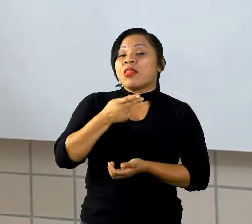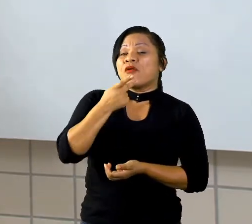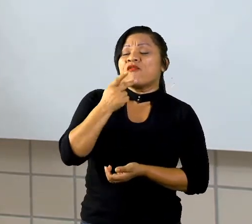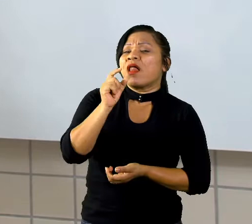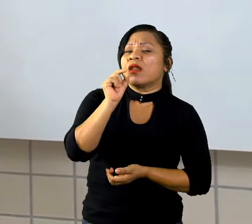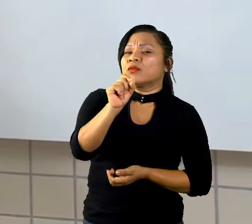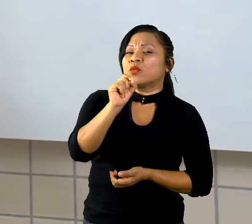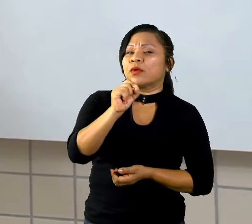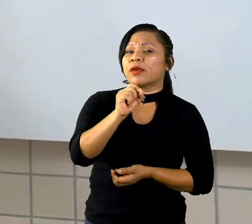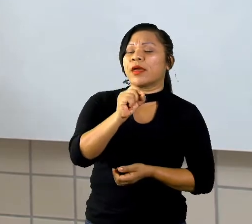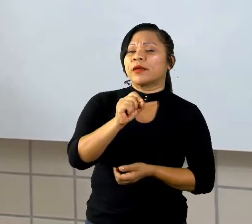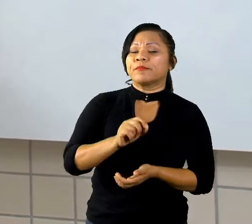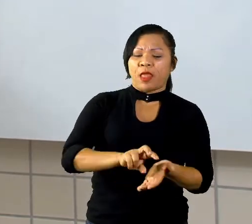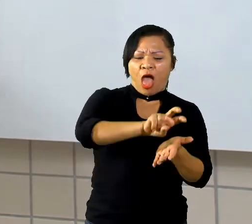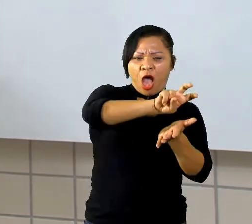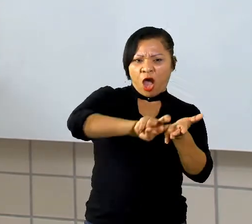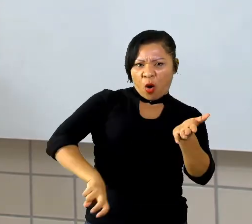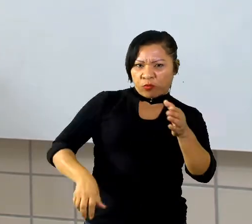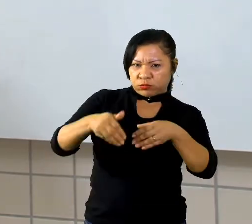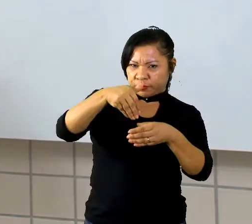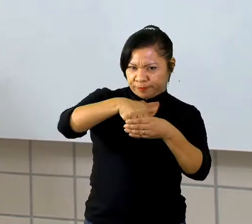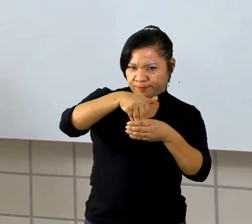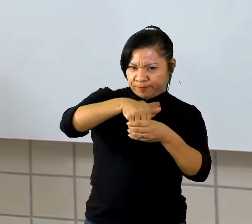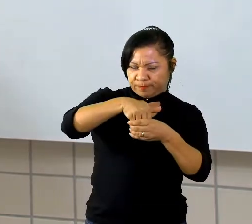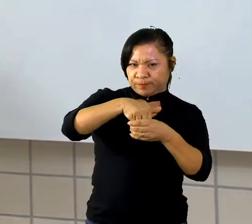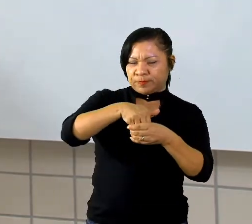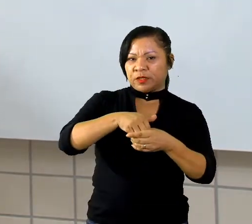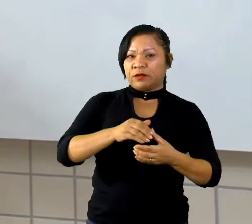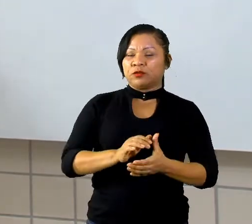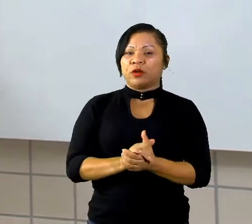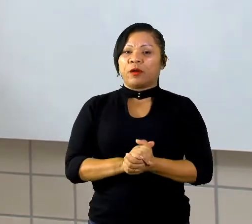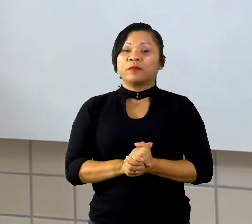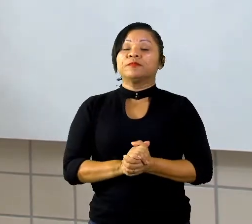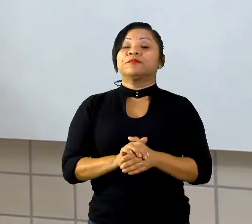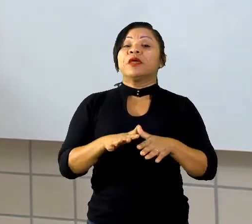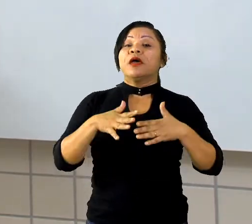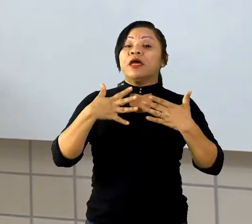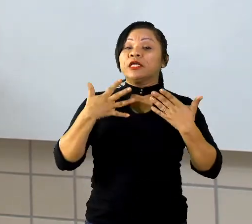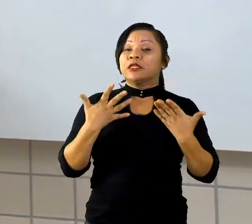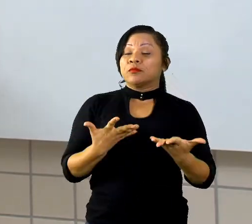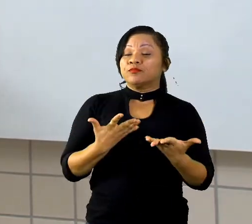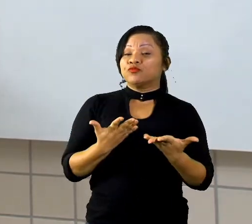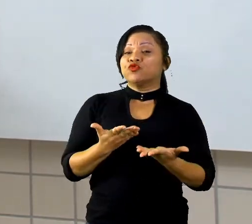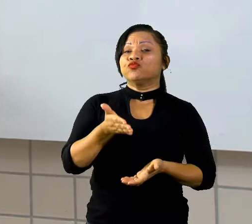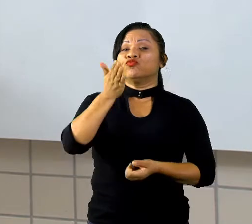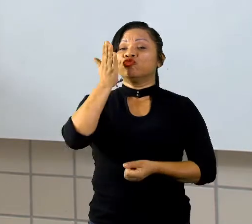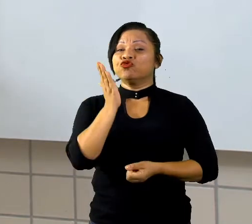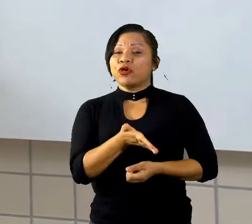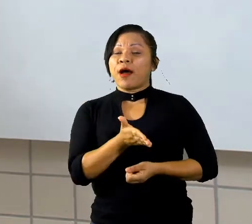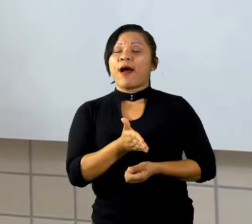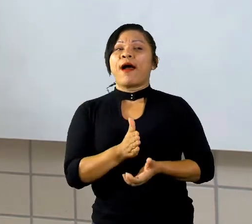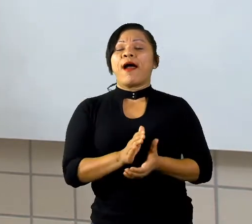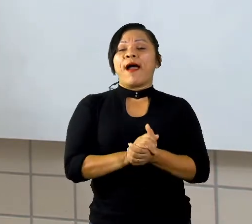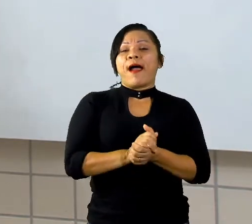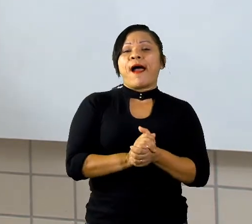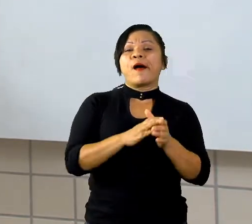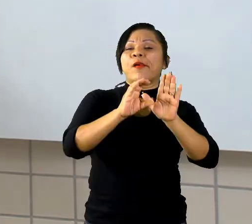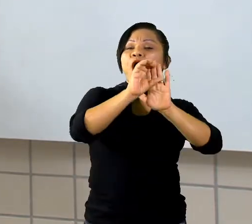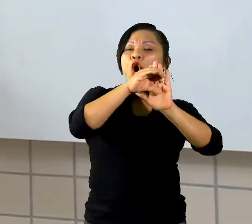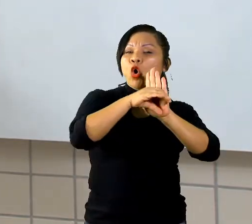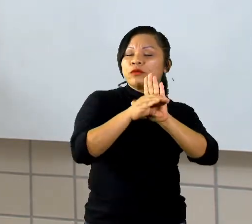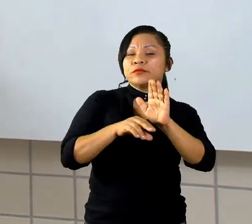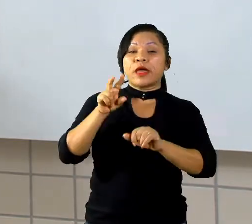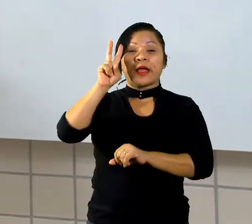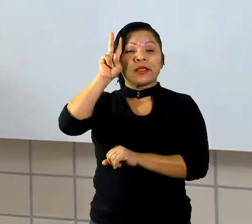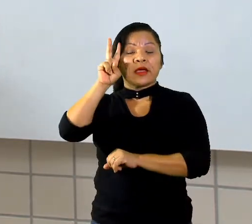corrupção eleitoral. Como nós ainda estamos abordando conceitos do chamado, da chamada história do Brasil, nós